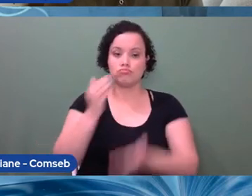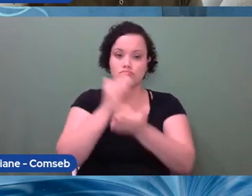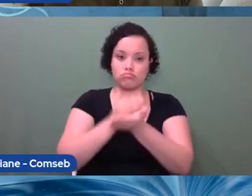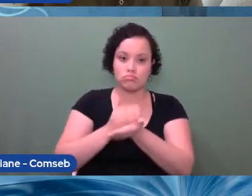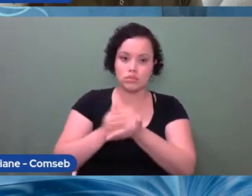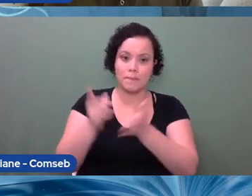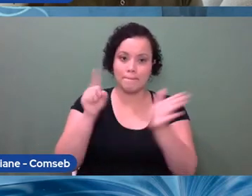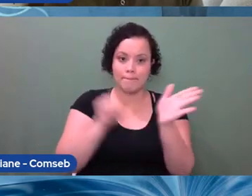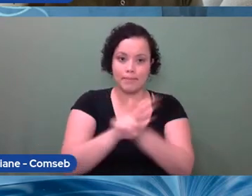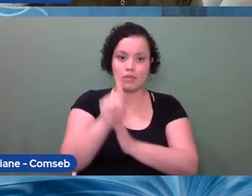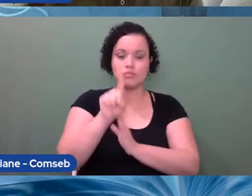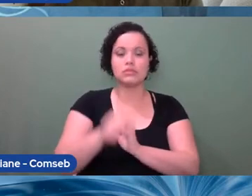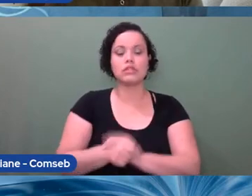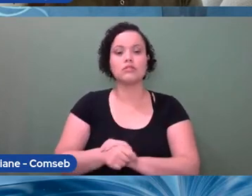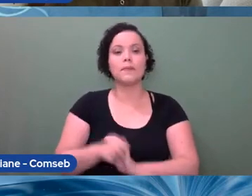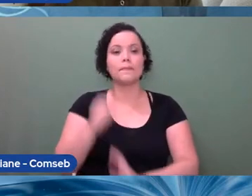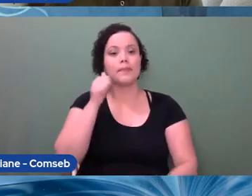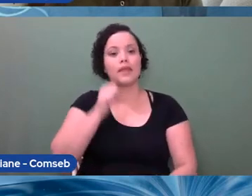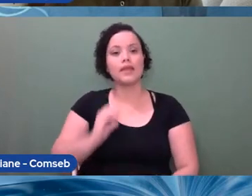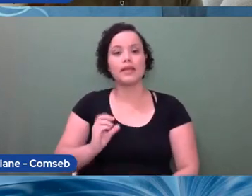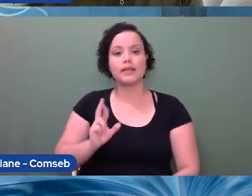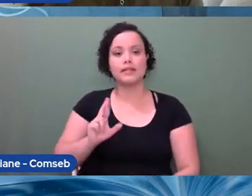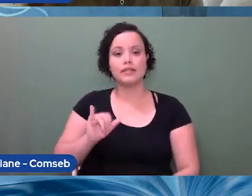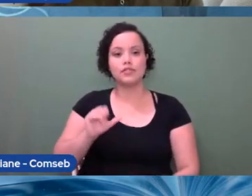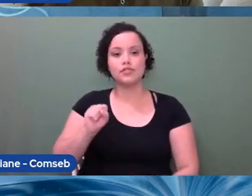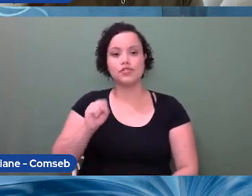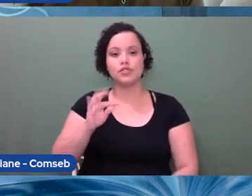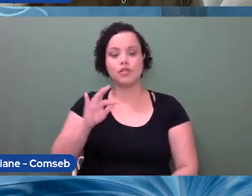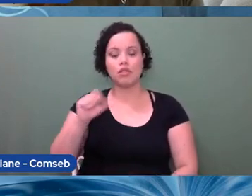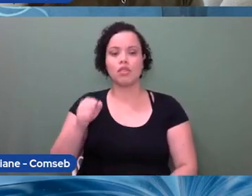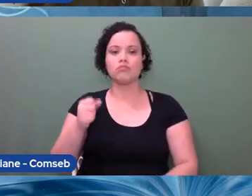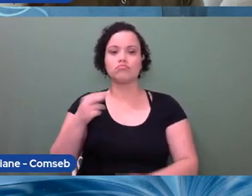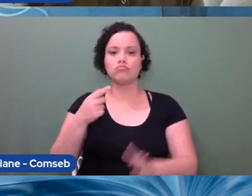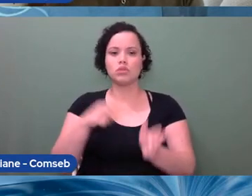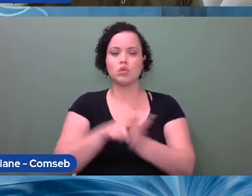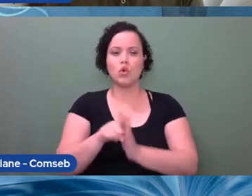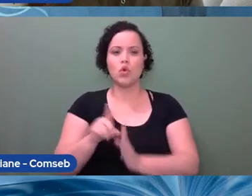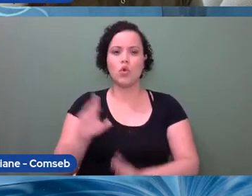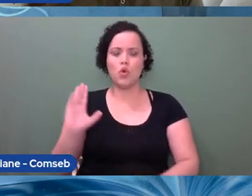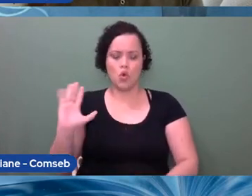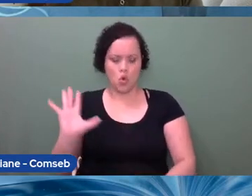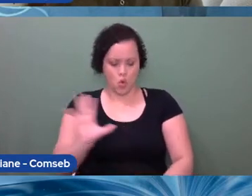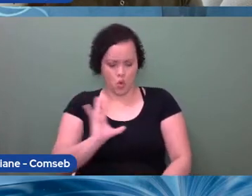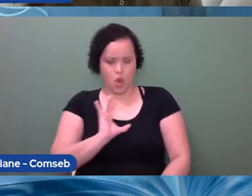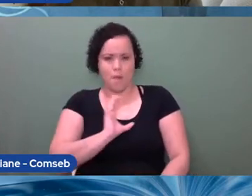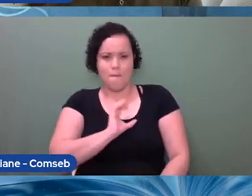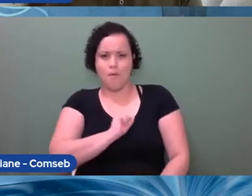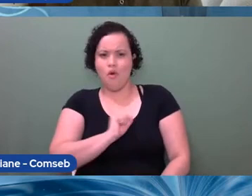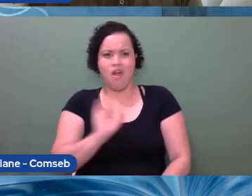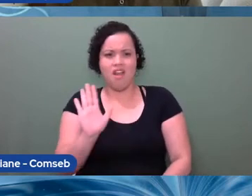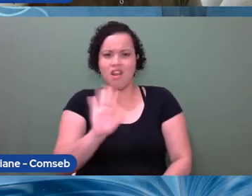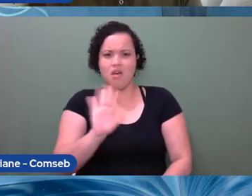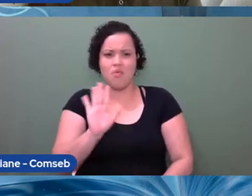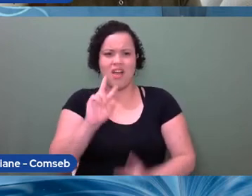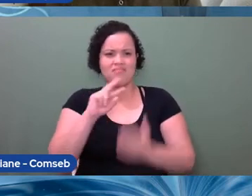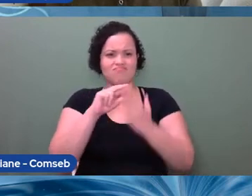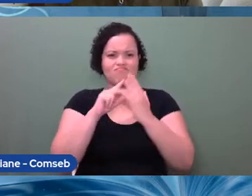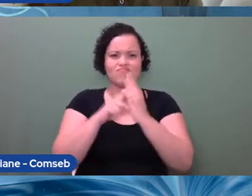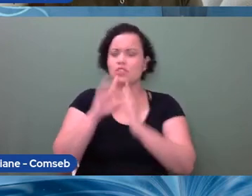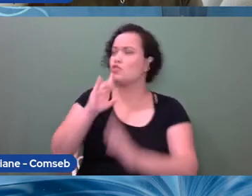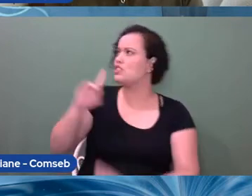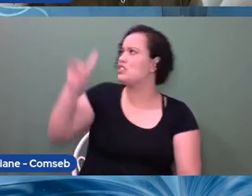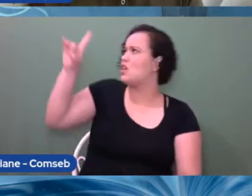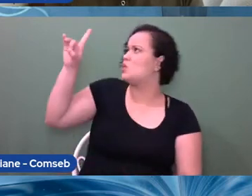Cristina Malta de Andrade, ela colocou: o amor não está na definição de Deus e nem a